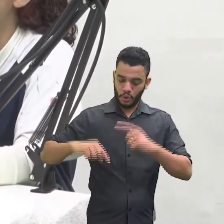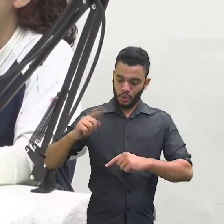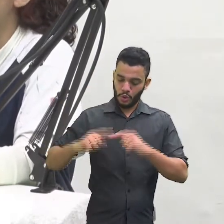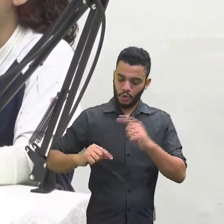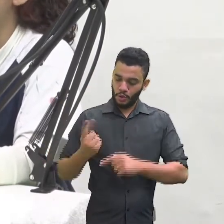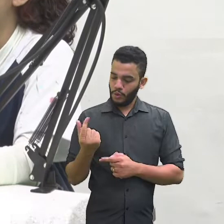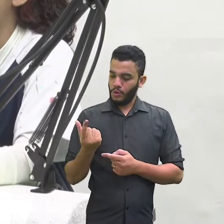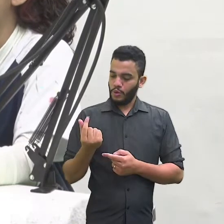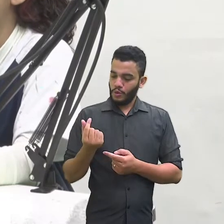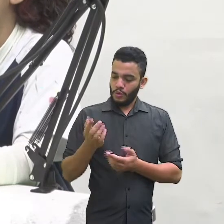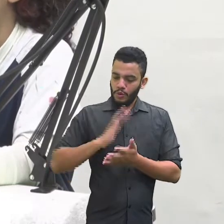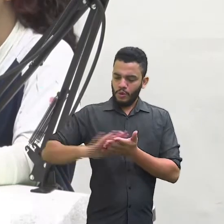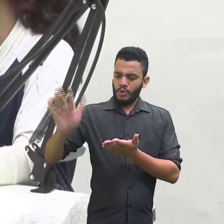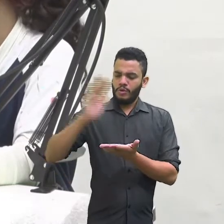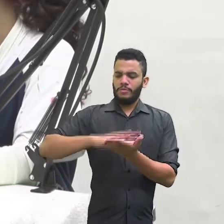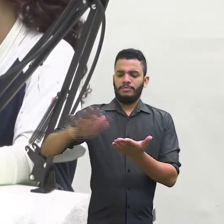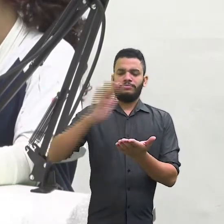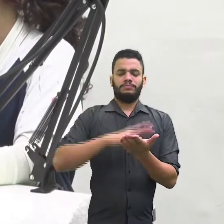esquecendo